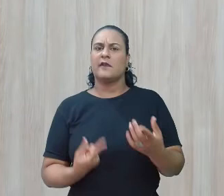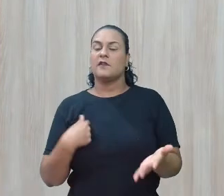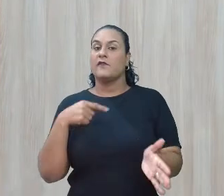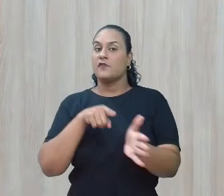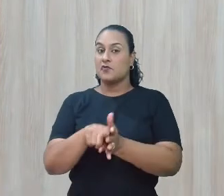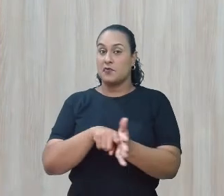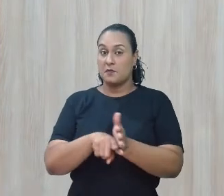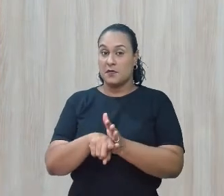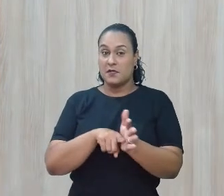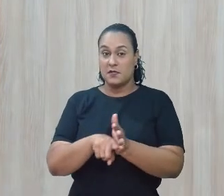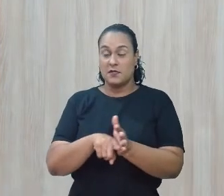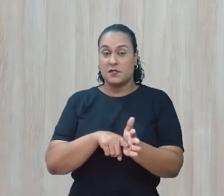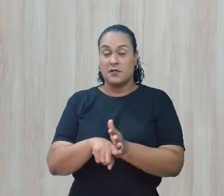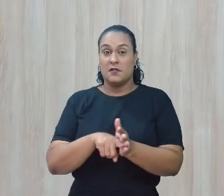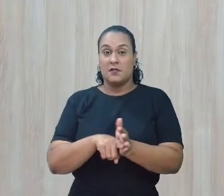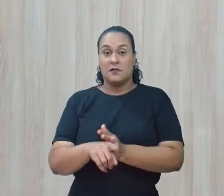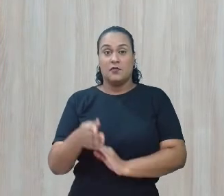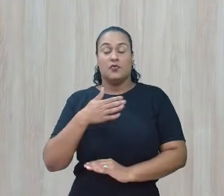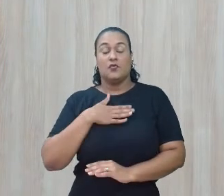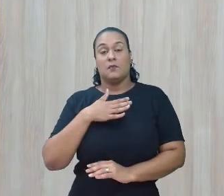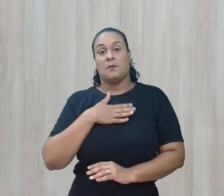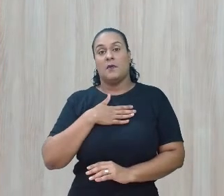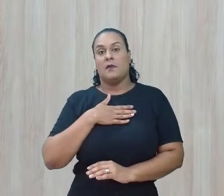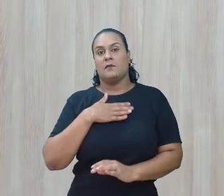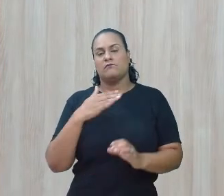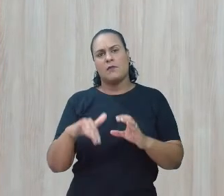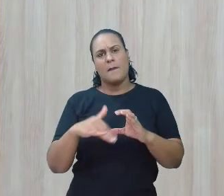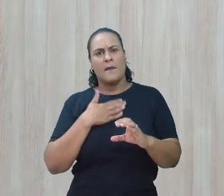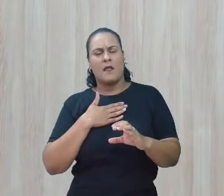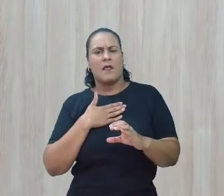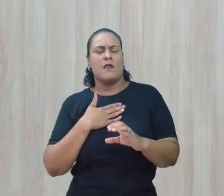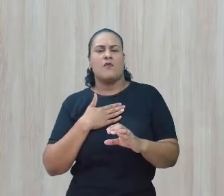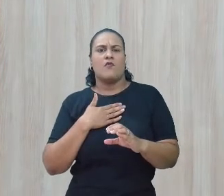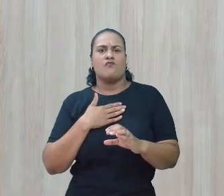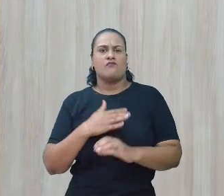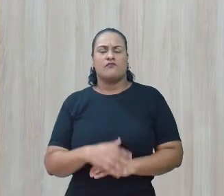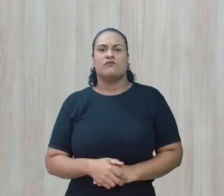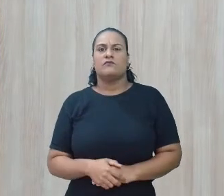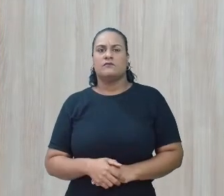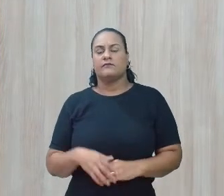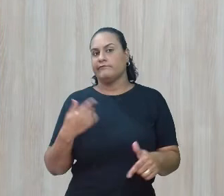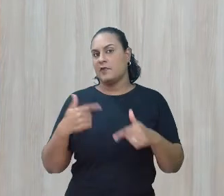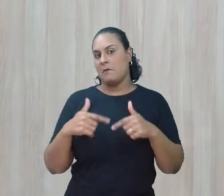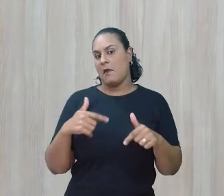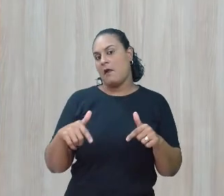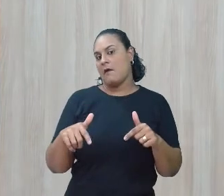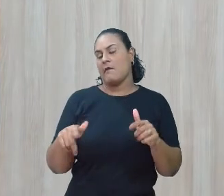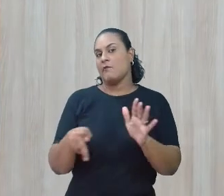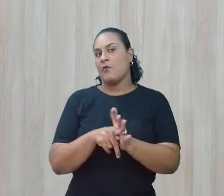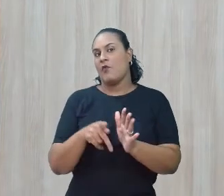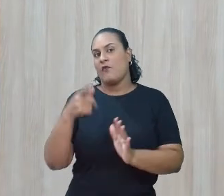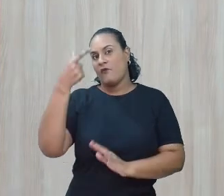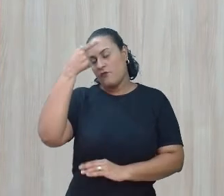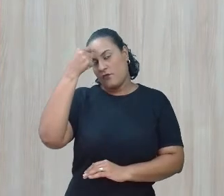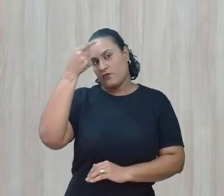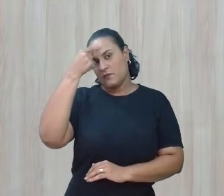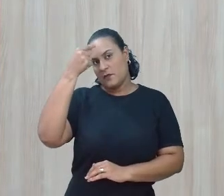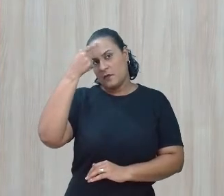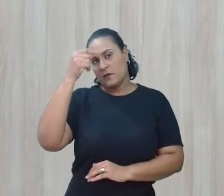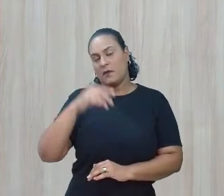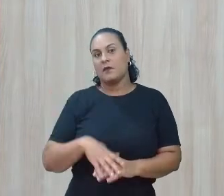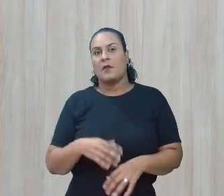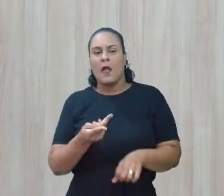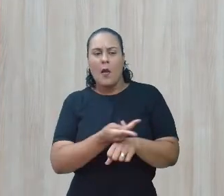pesquisa nos meus e-mails de, assim, trabalhos de faculdade e tal. Aí eu sempre procuro lá